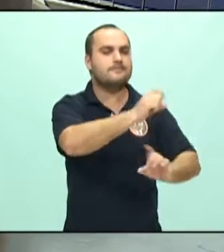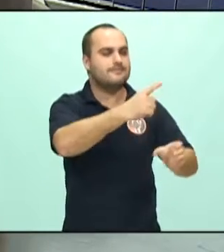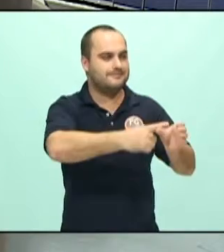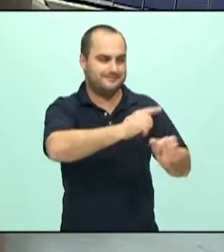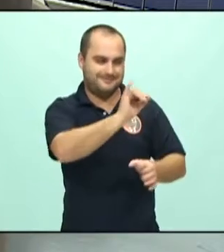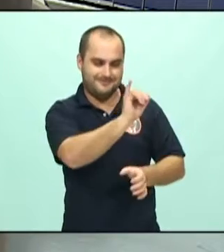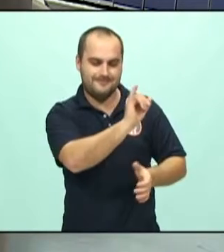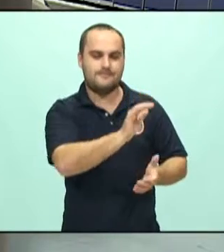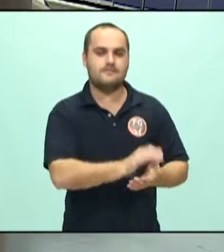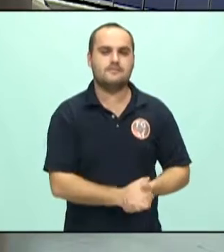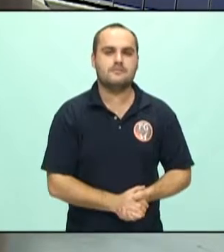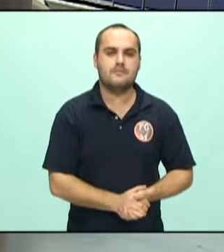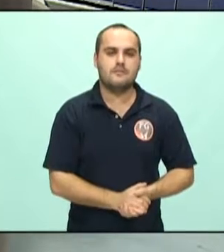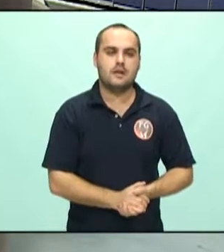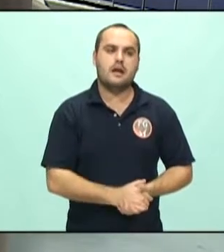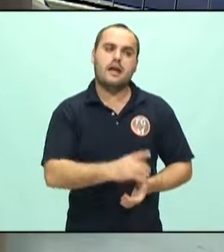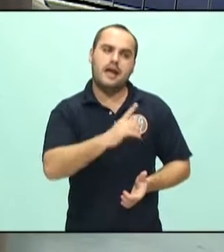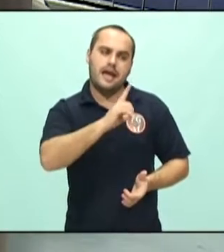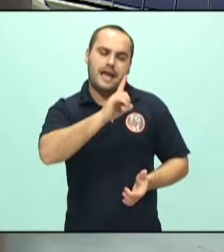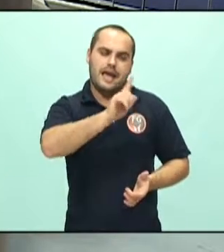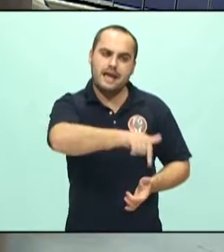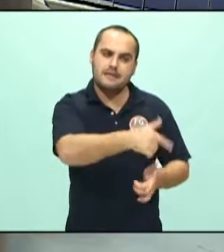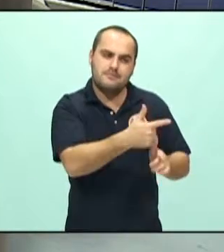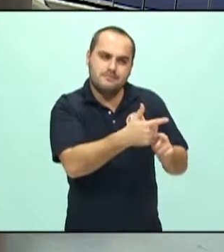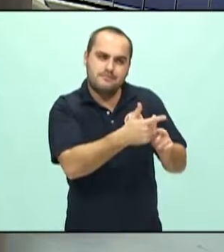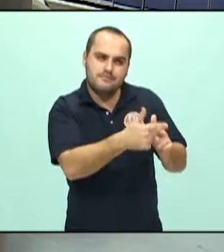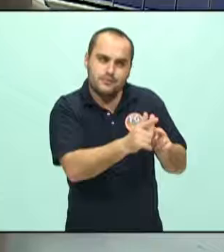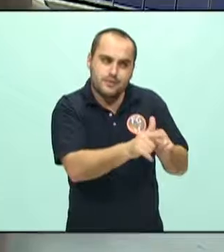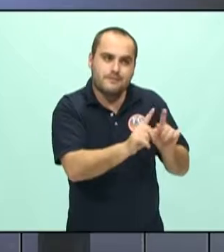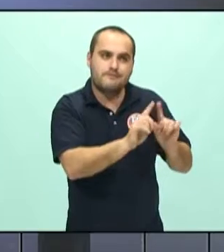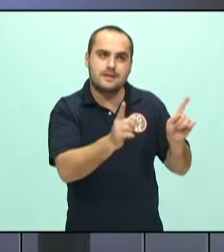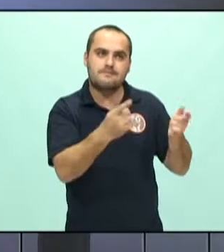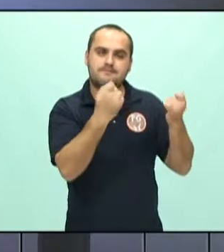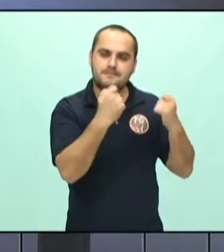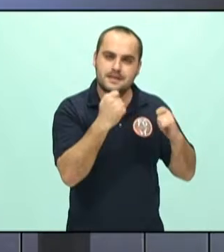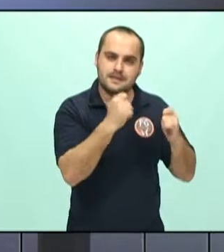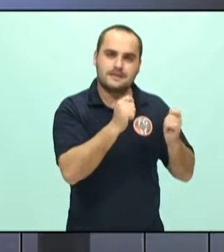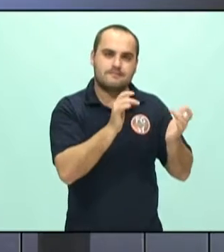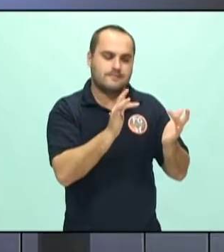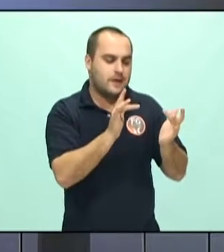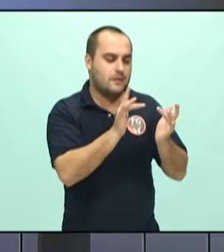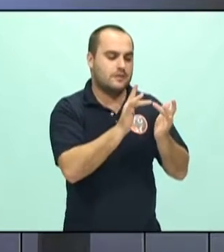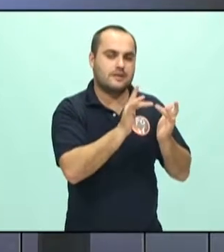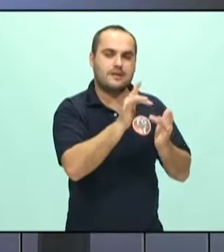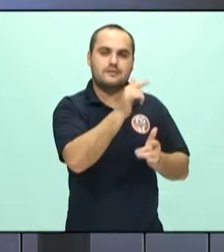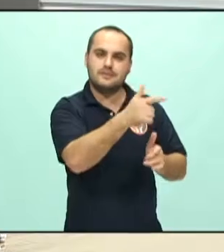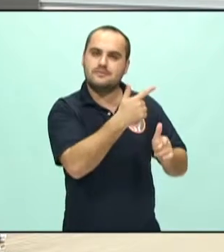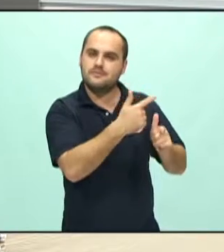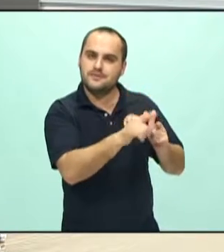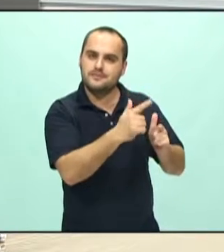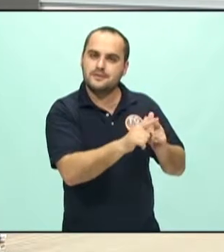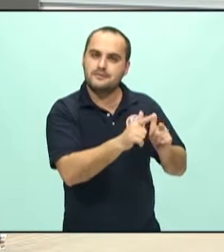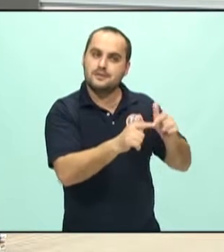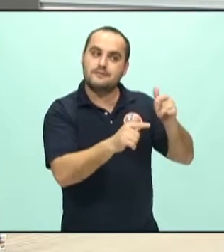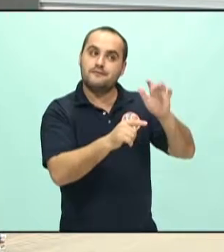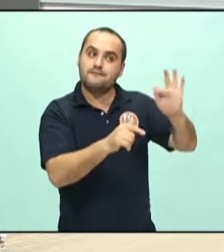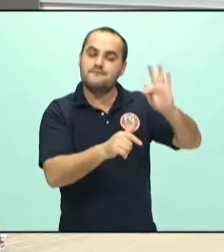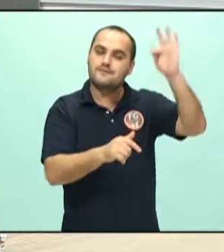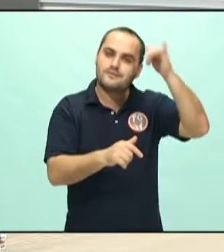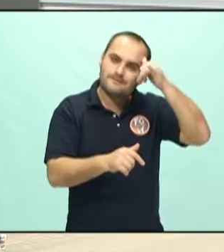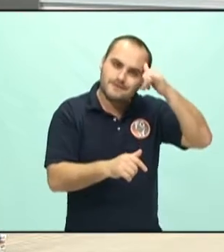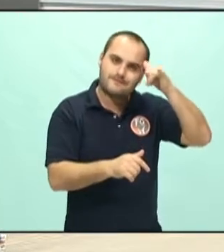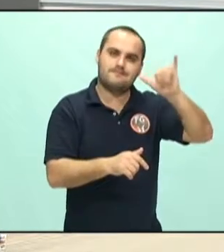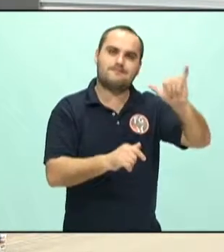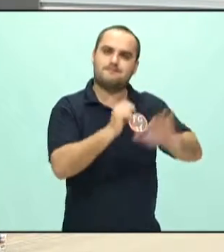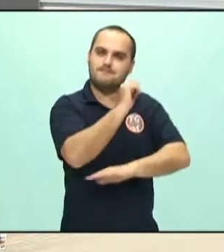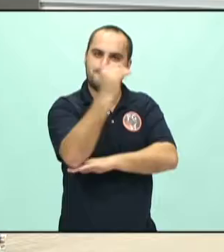incômodo para a preservação do meio ambiente é a ligação do esgoto no município é o município